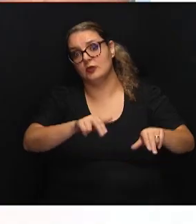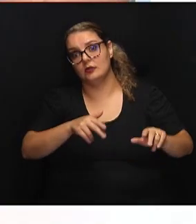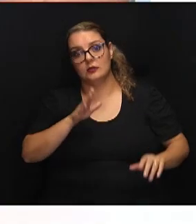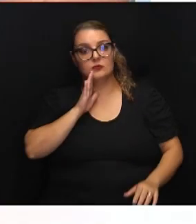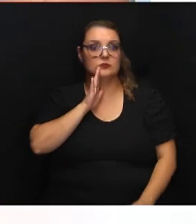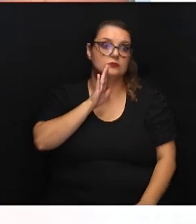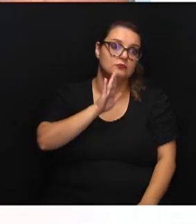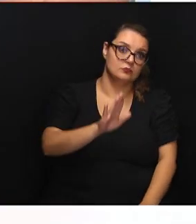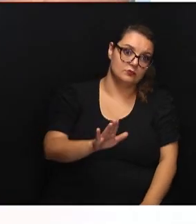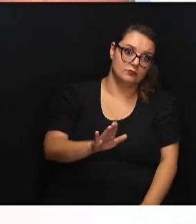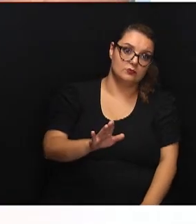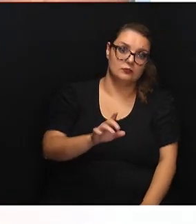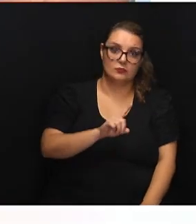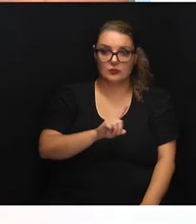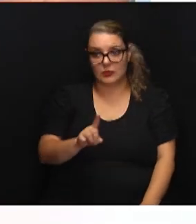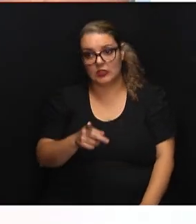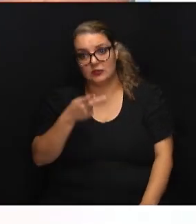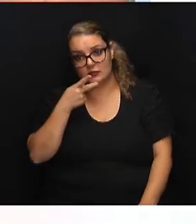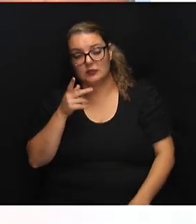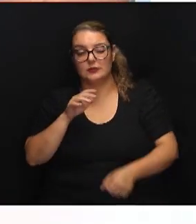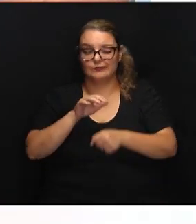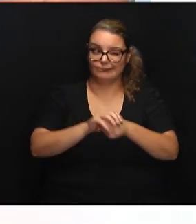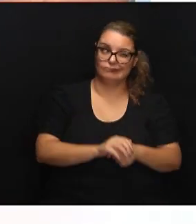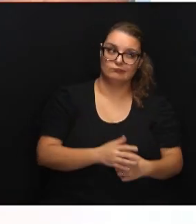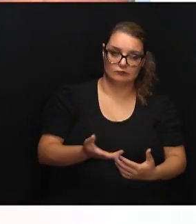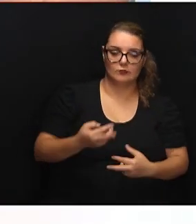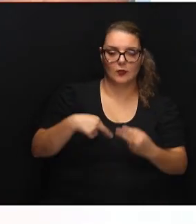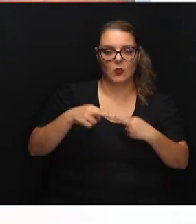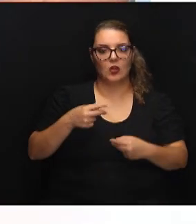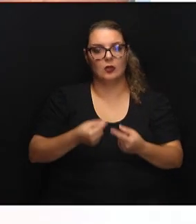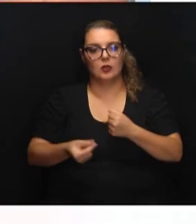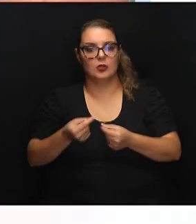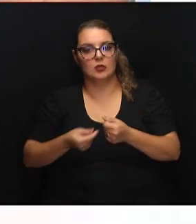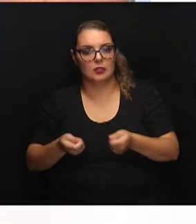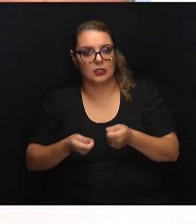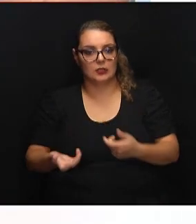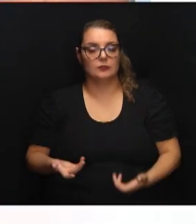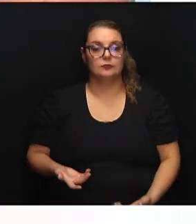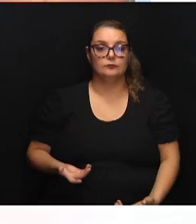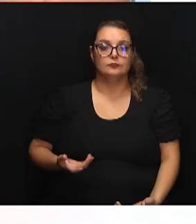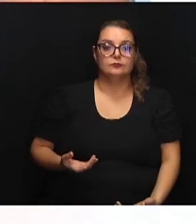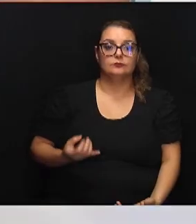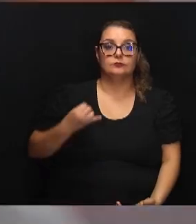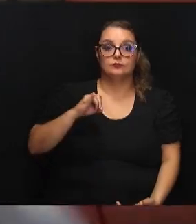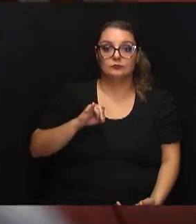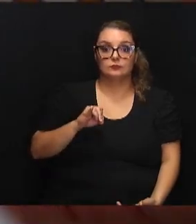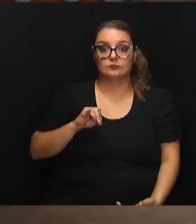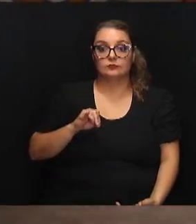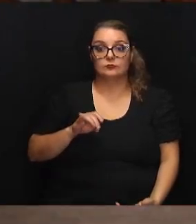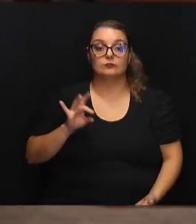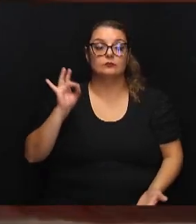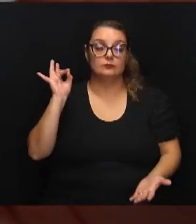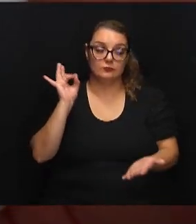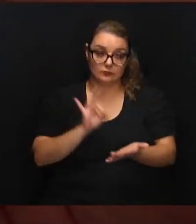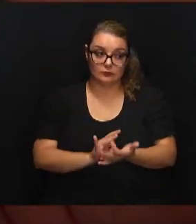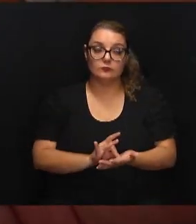promessas, para não dizer ameaças, em relação à economia, que se elas forem de fato